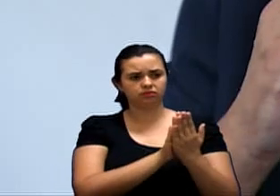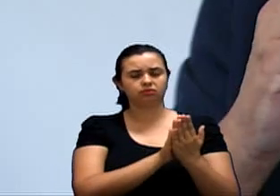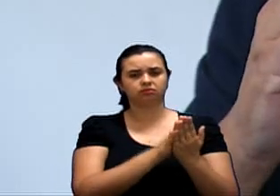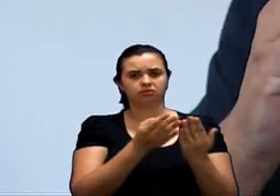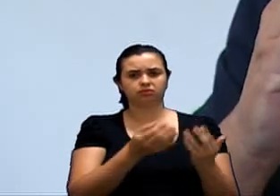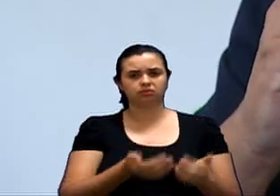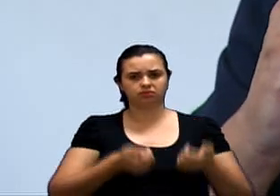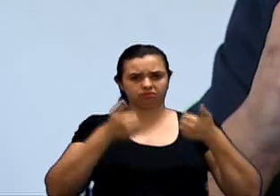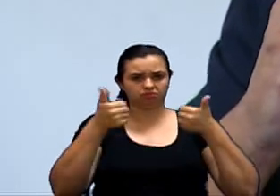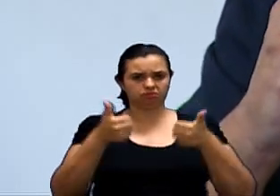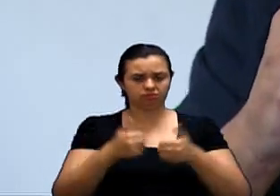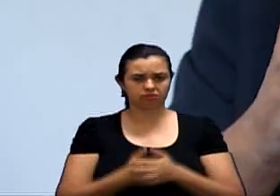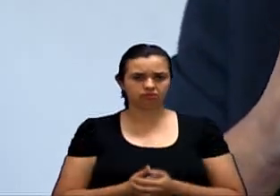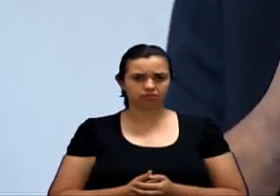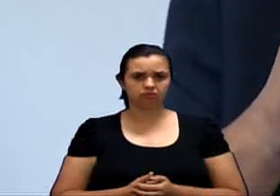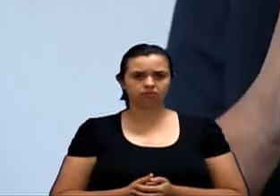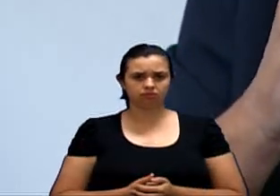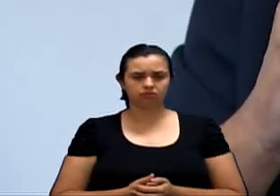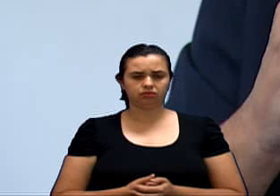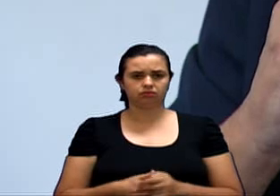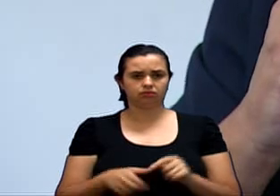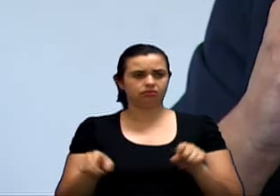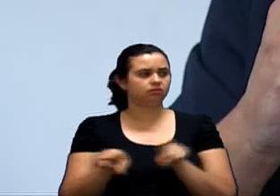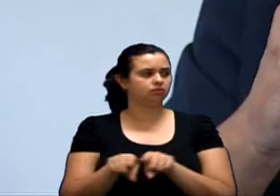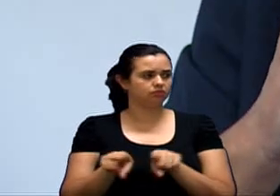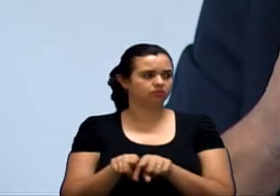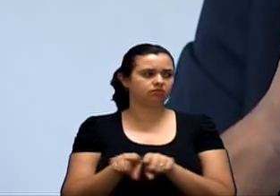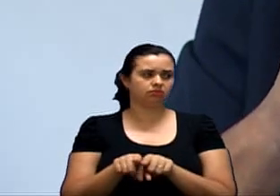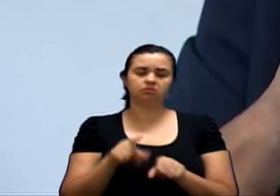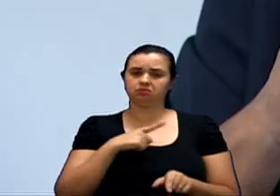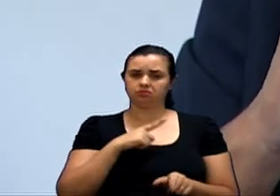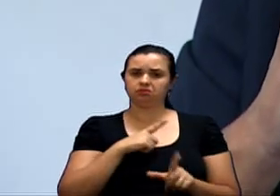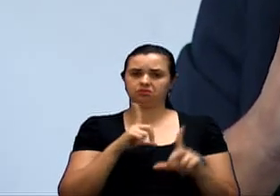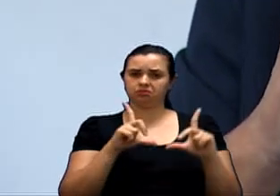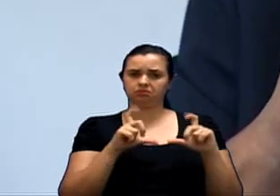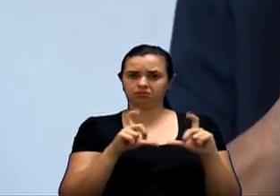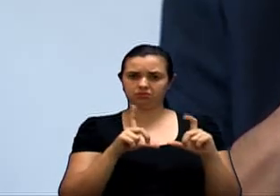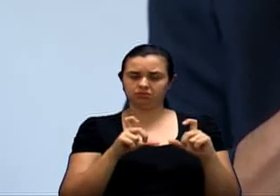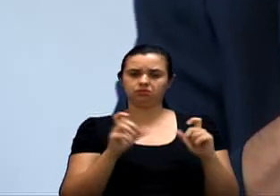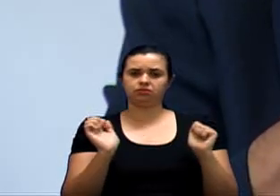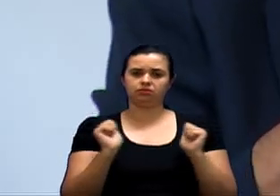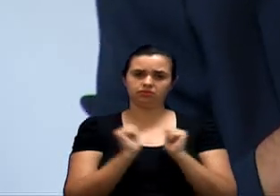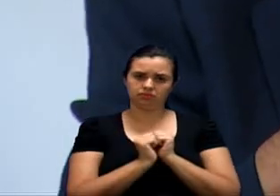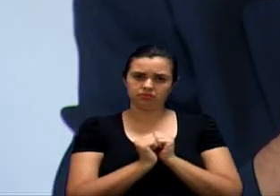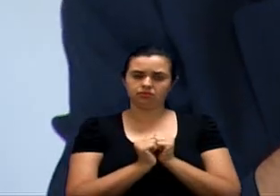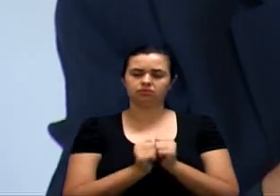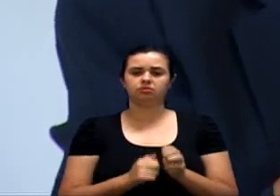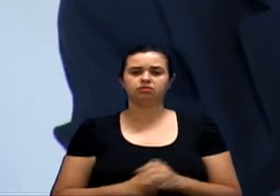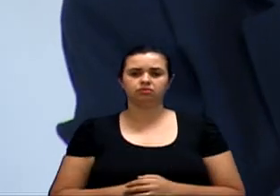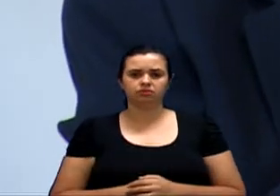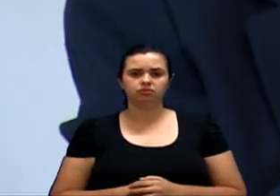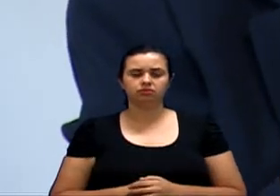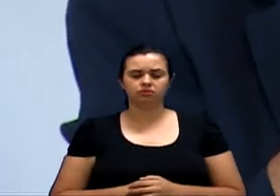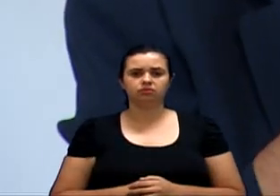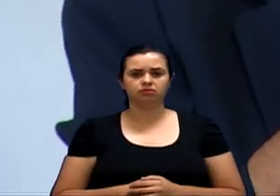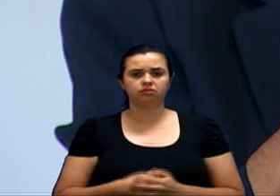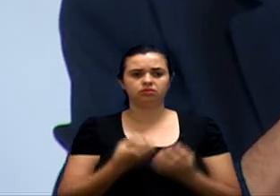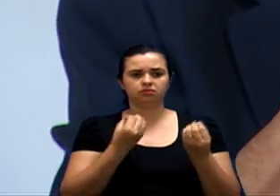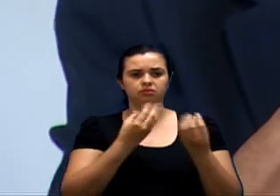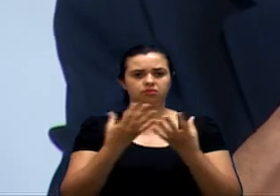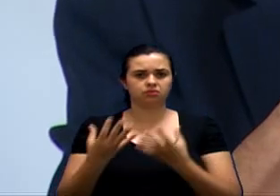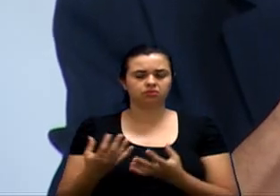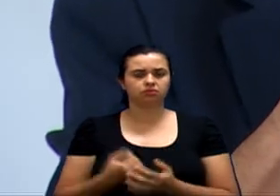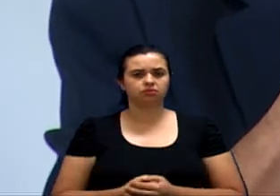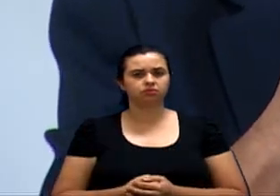aquele dia lá, viu, Cristiano? Tô até a foto, eu estou até a foto dela aqui, que eu tirei foto com ela, tudo. Então, foi bem atendido. Fernando, meu pai